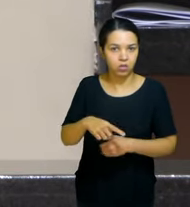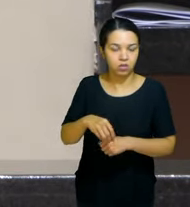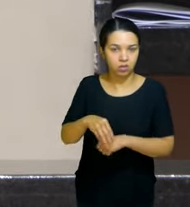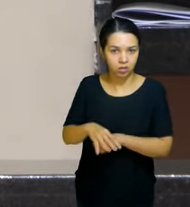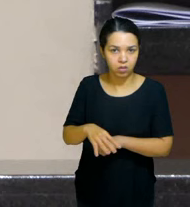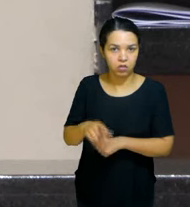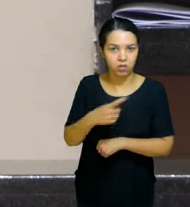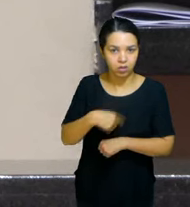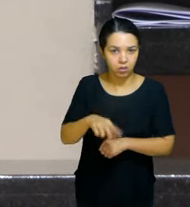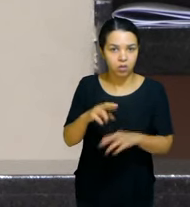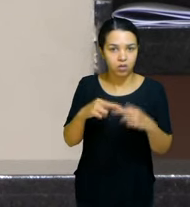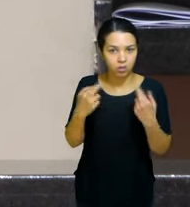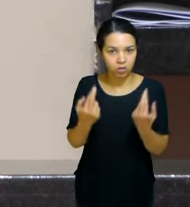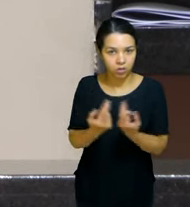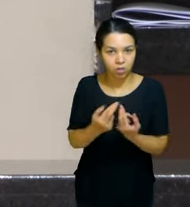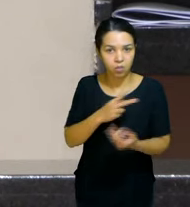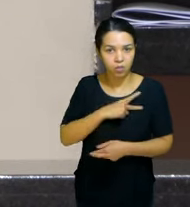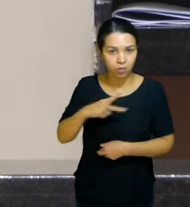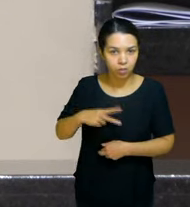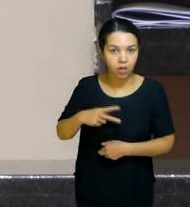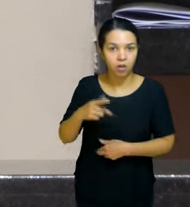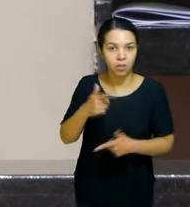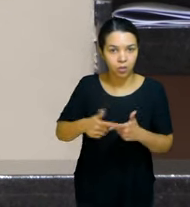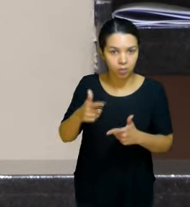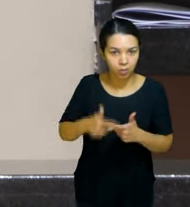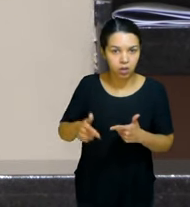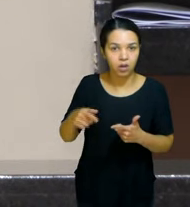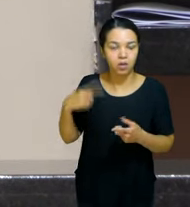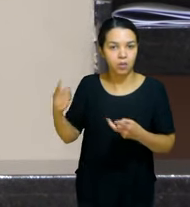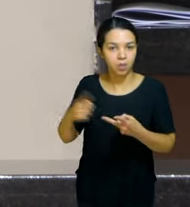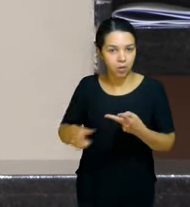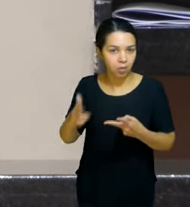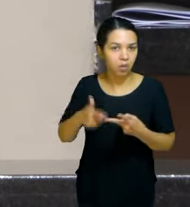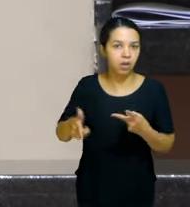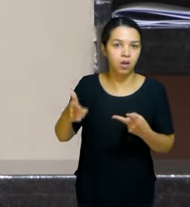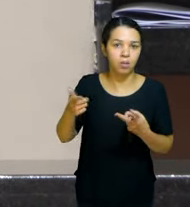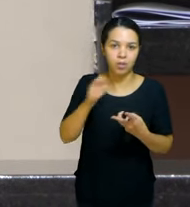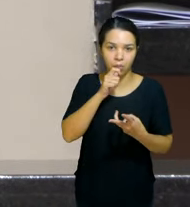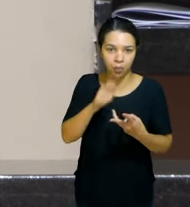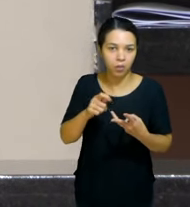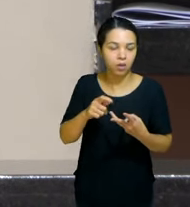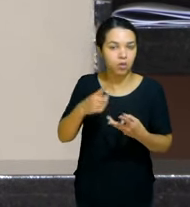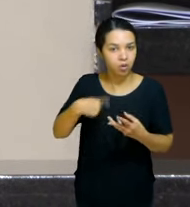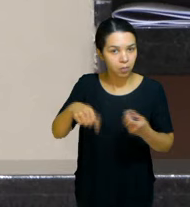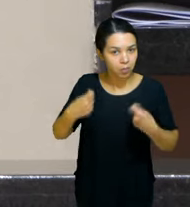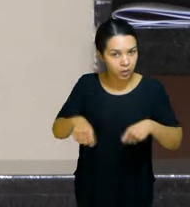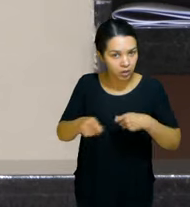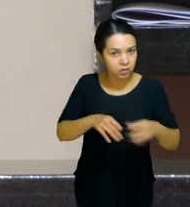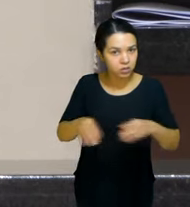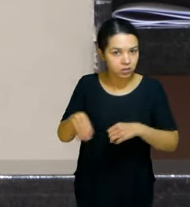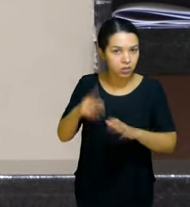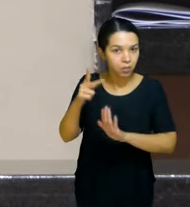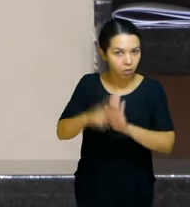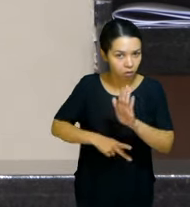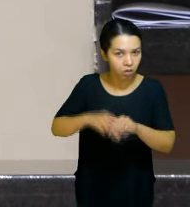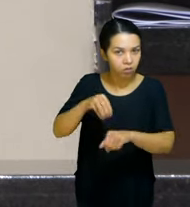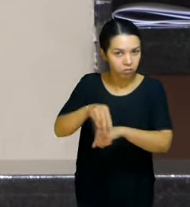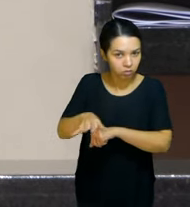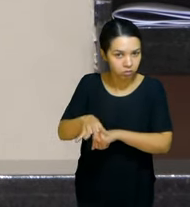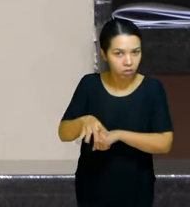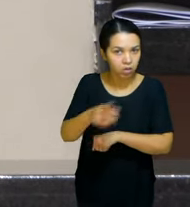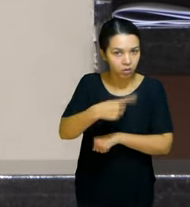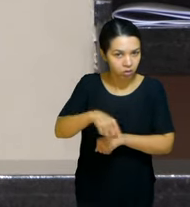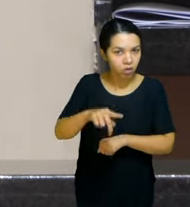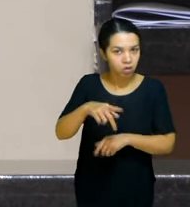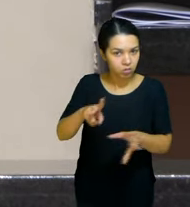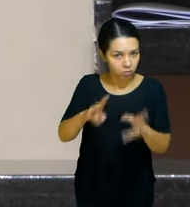gente fazer uma audiência pública para dizer que a gente teve problema no Parajás, que não teve arbitragem. Encaminhamento. Todo mundo já notou que teve uma falha, sim,